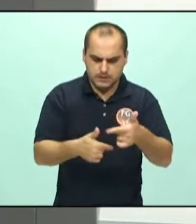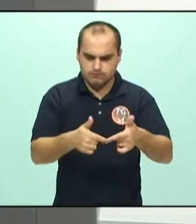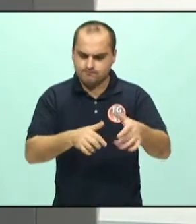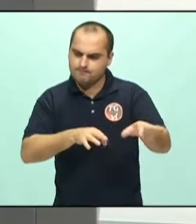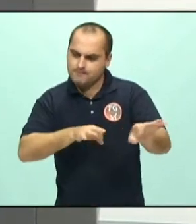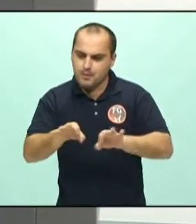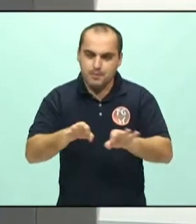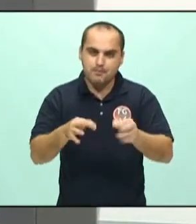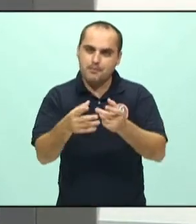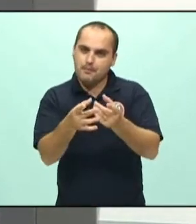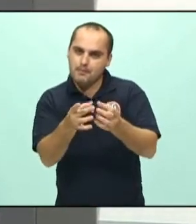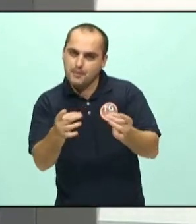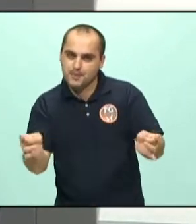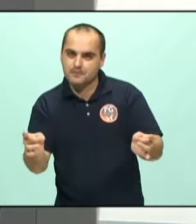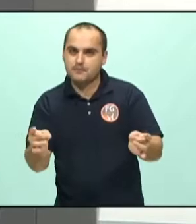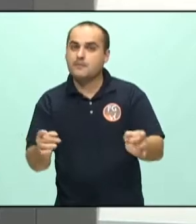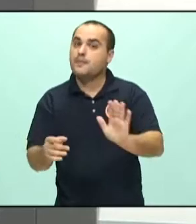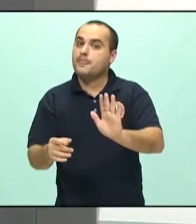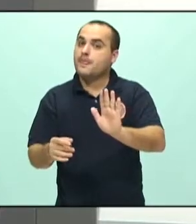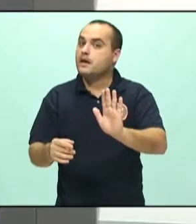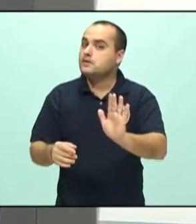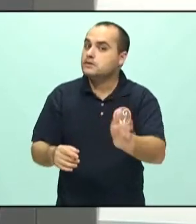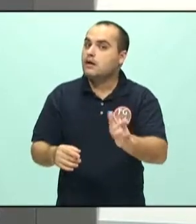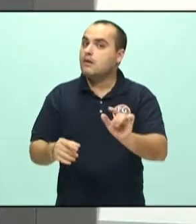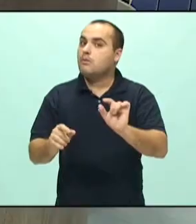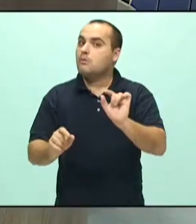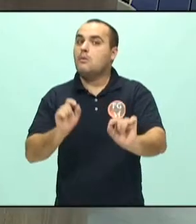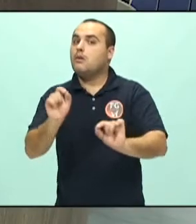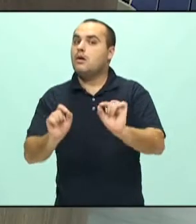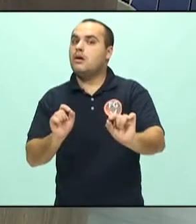gente já traz o